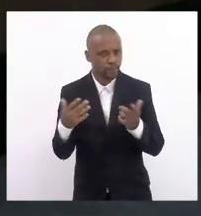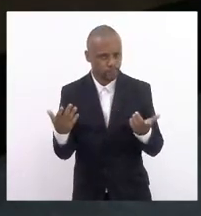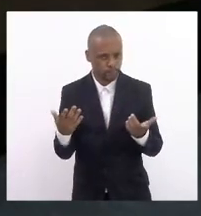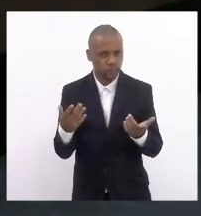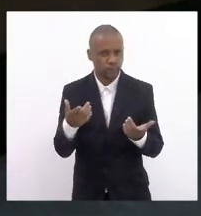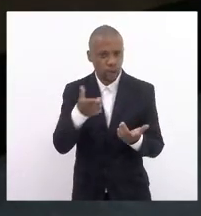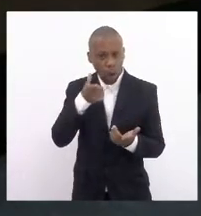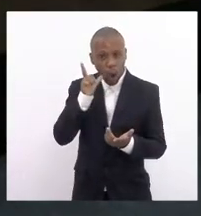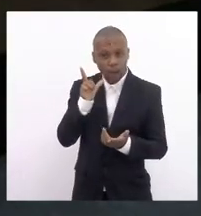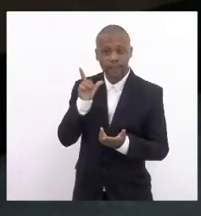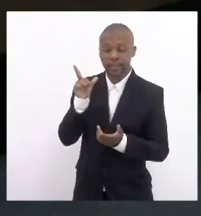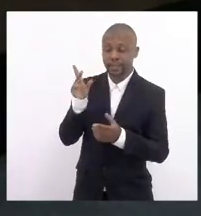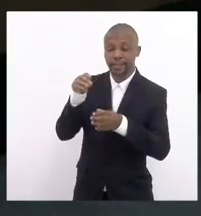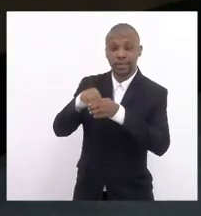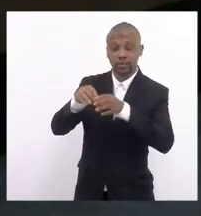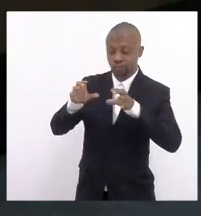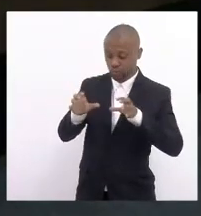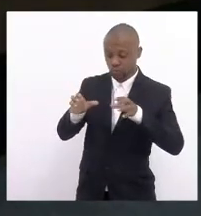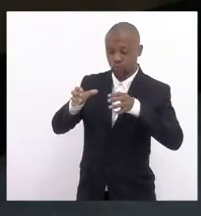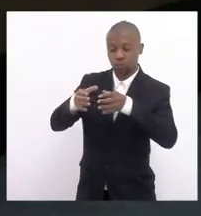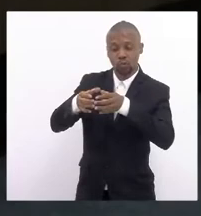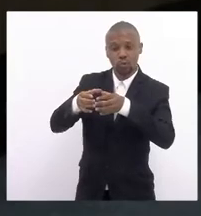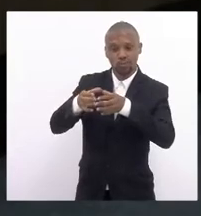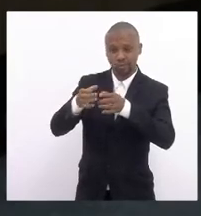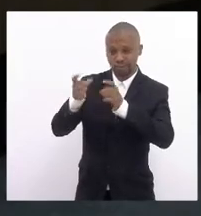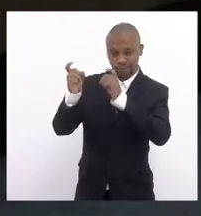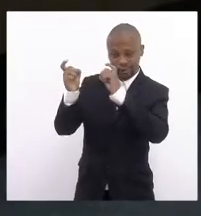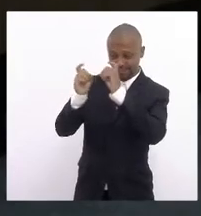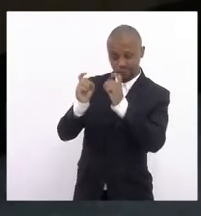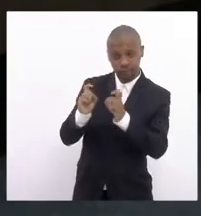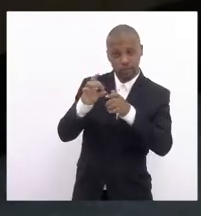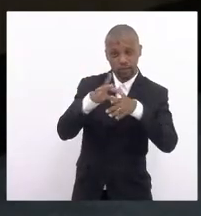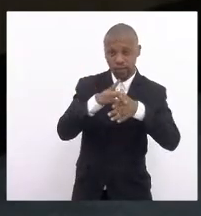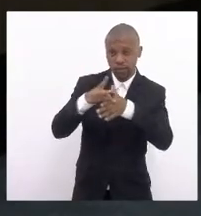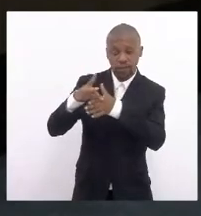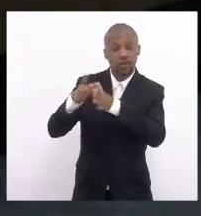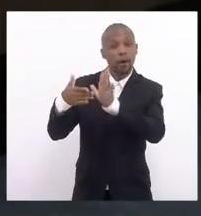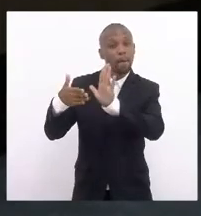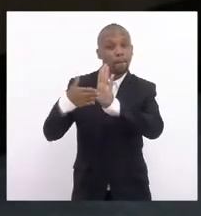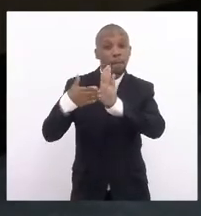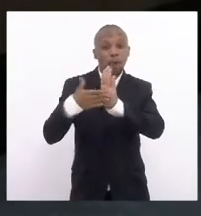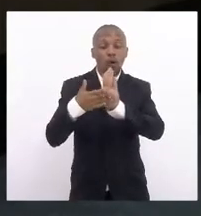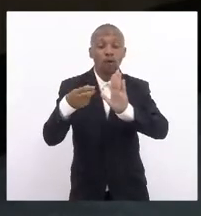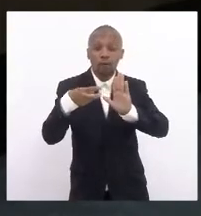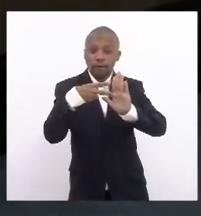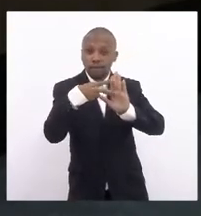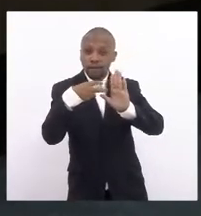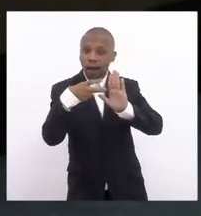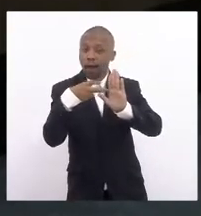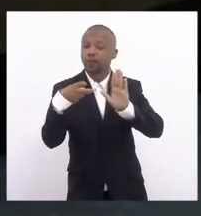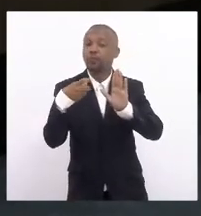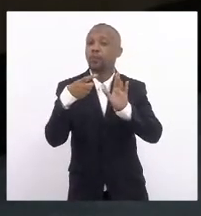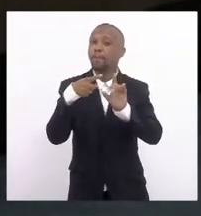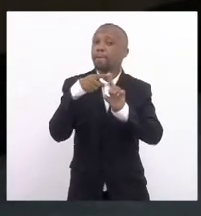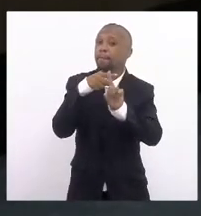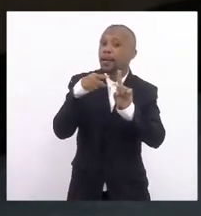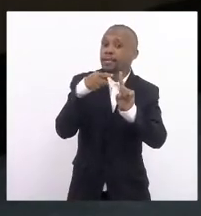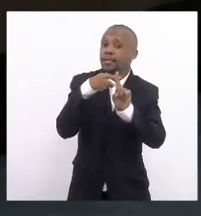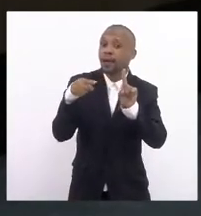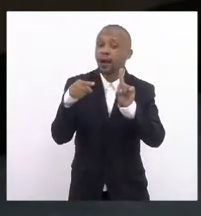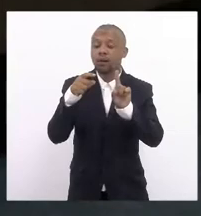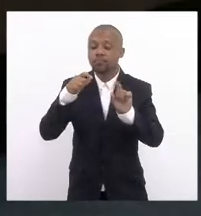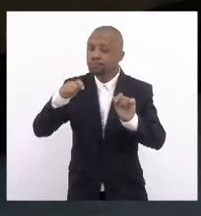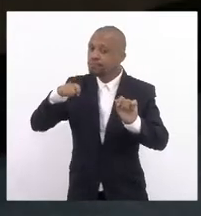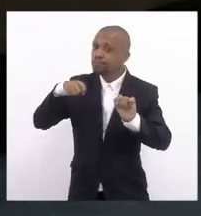Ontem, no Colégio de Líderes, se propôs o veto parcial a esse